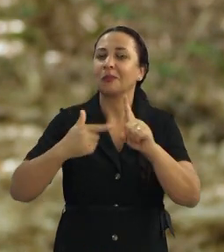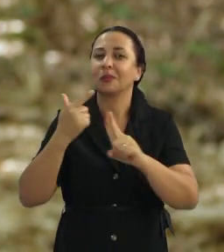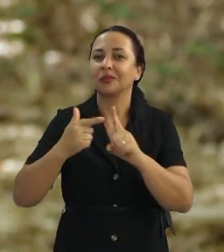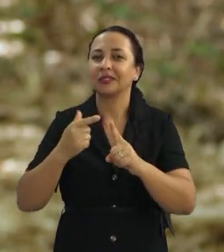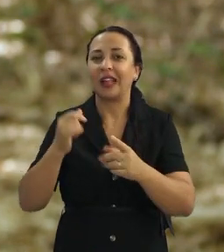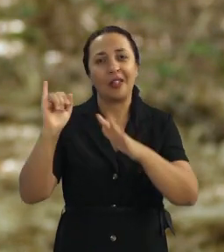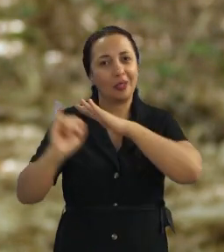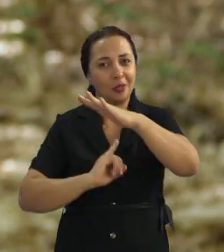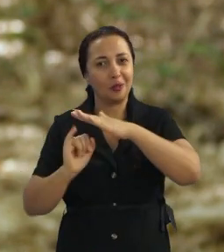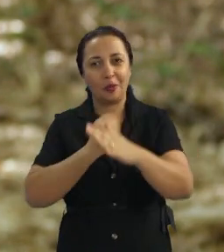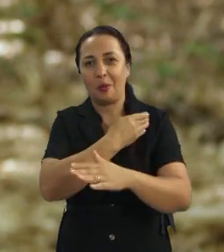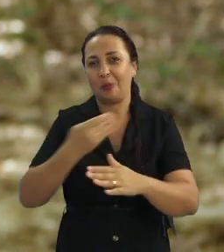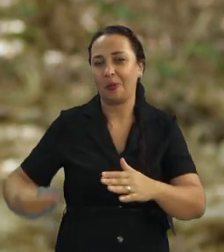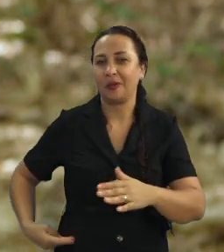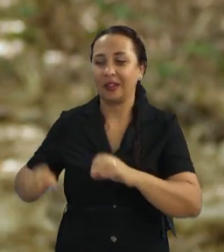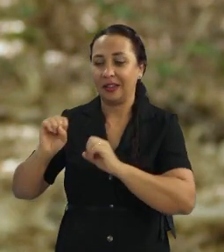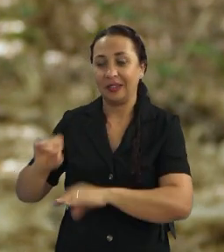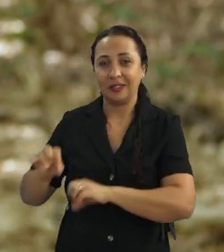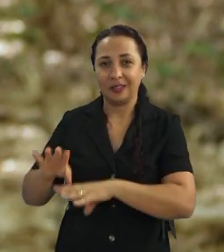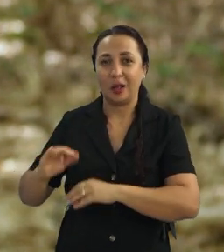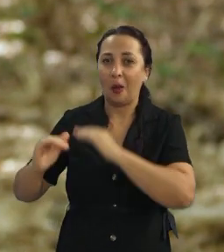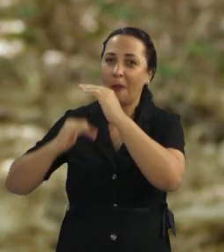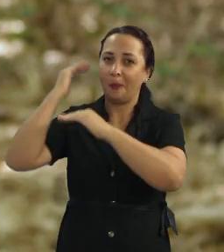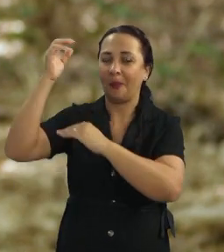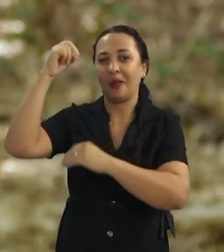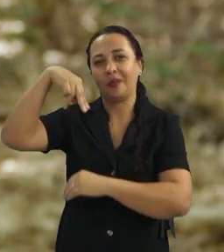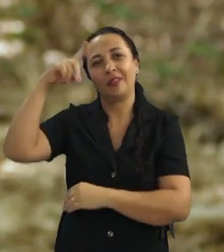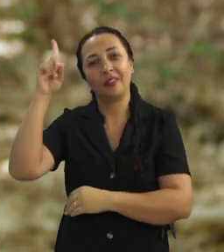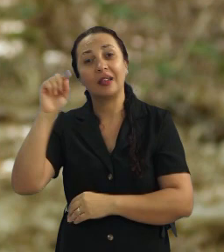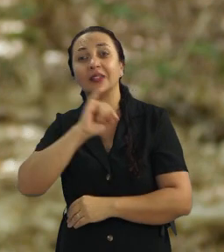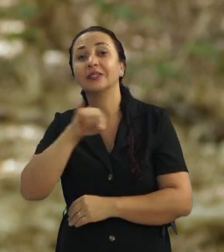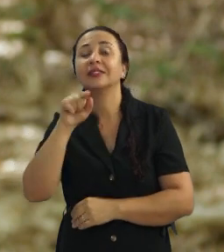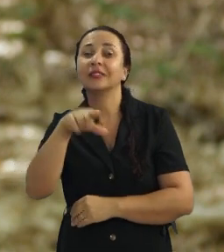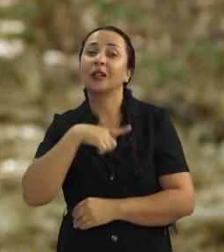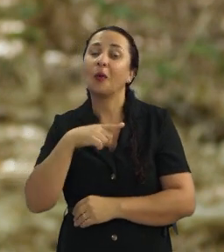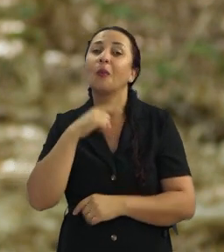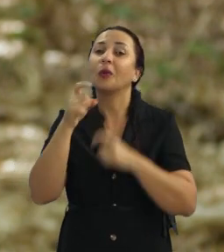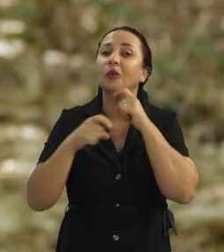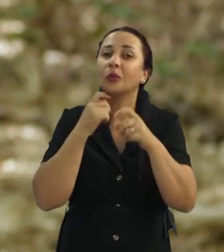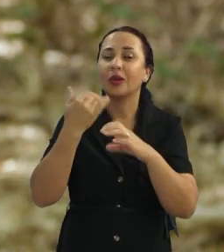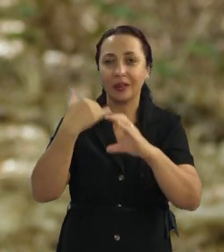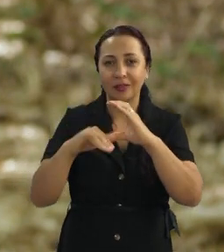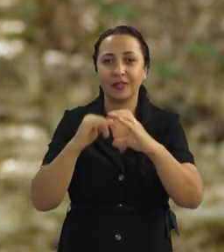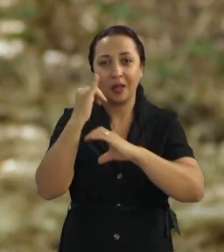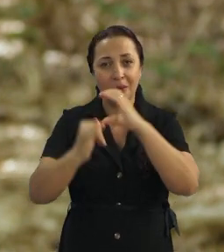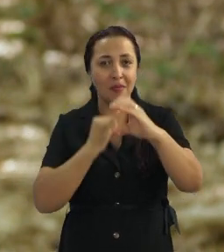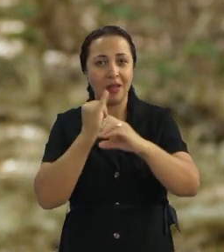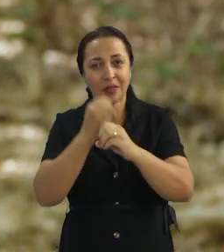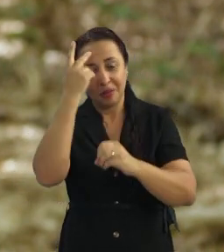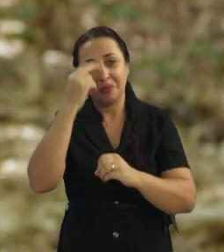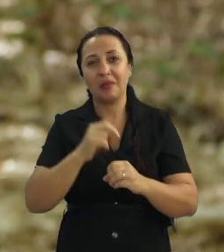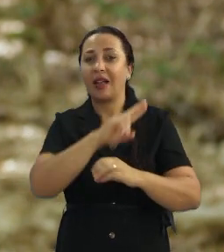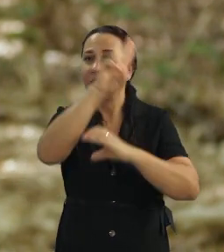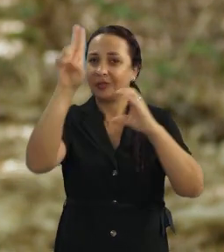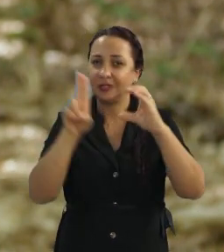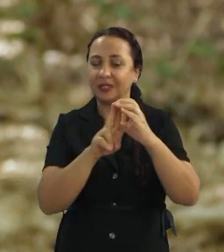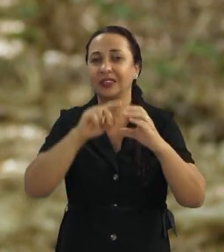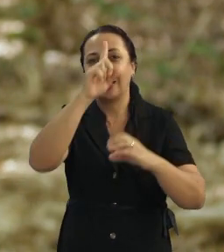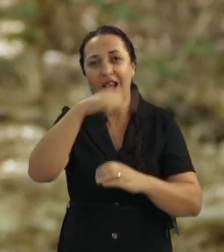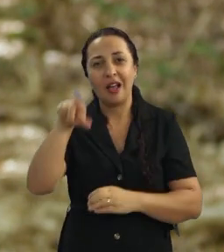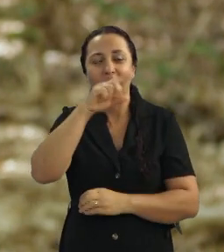produzido nas instituições públicas de ensino superior nordestinas. Caso tenha alguma dúvida, envie um e-mail para